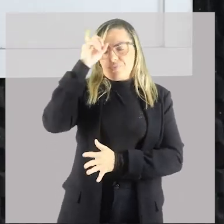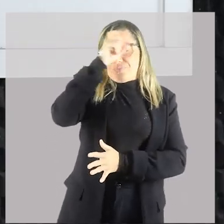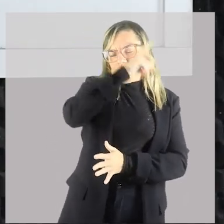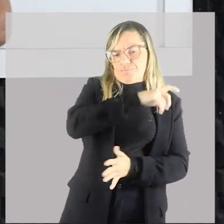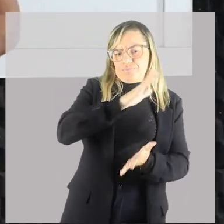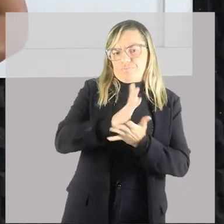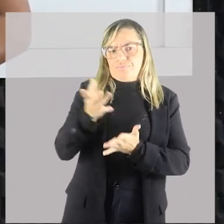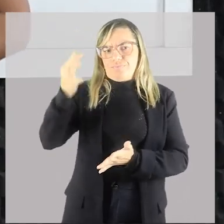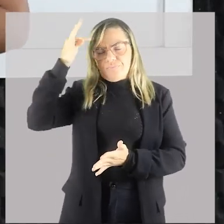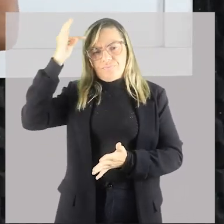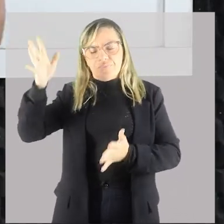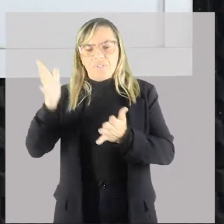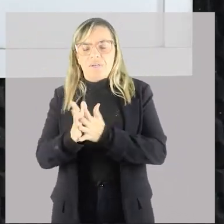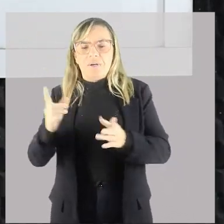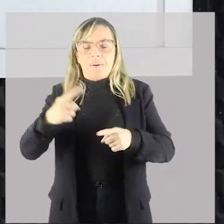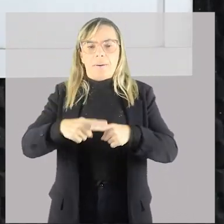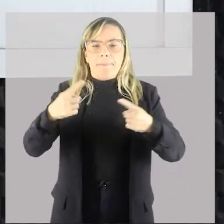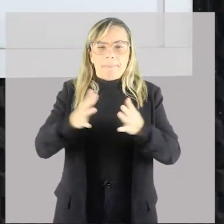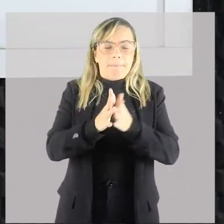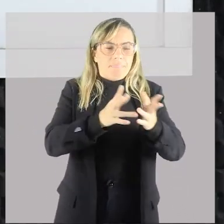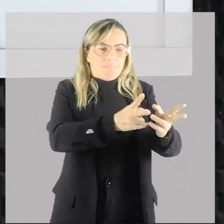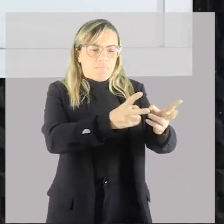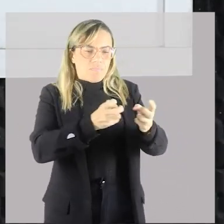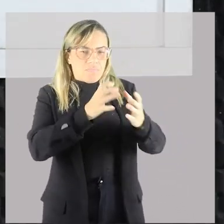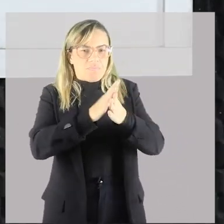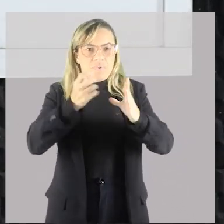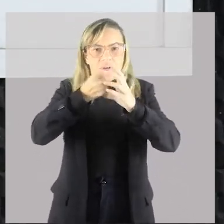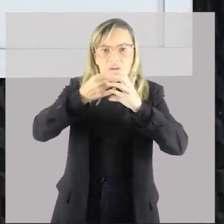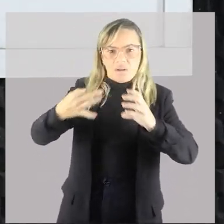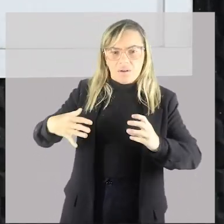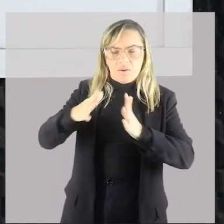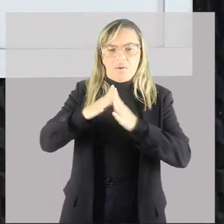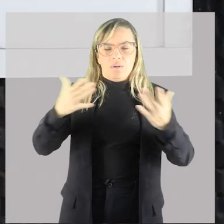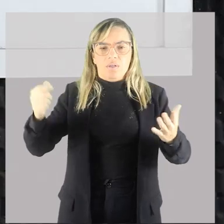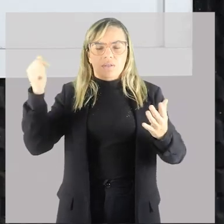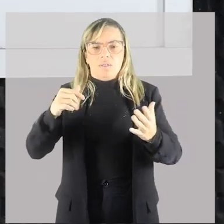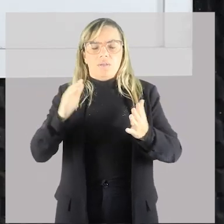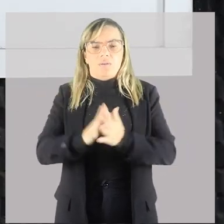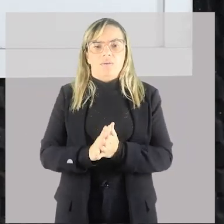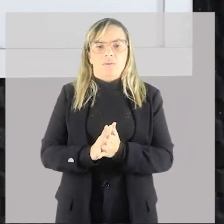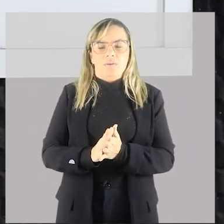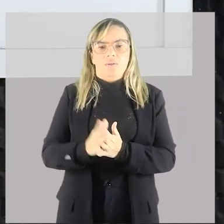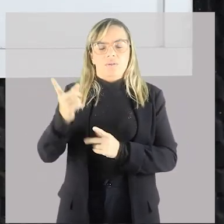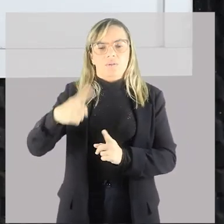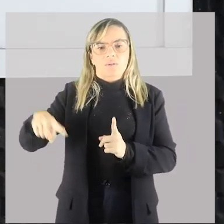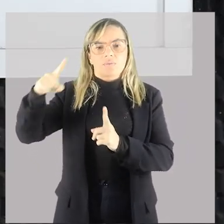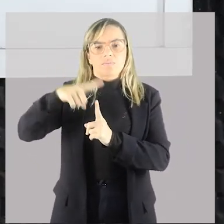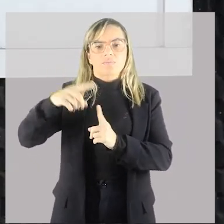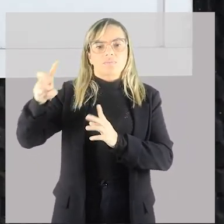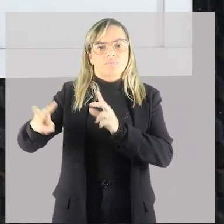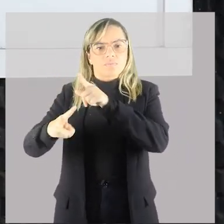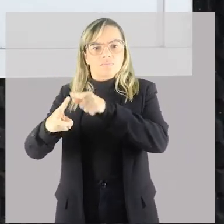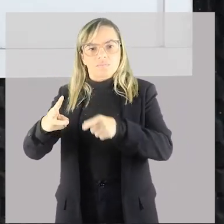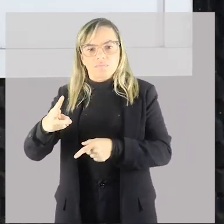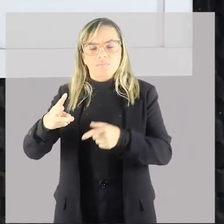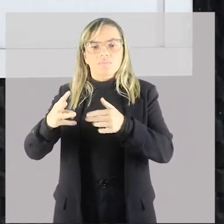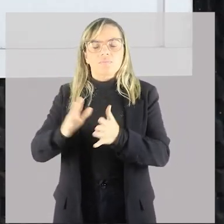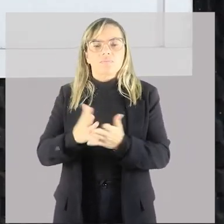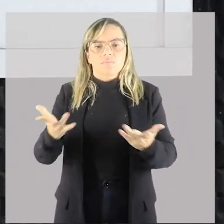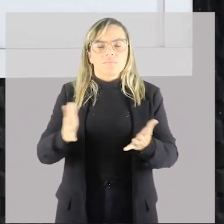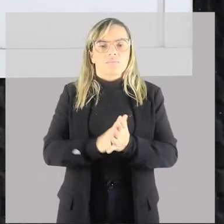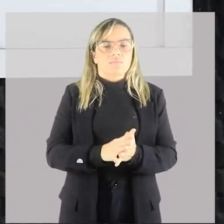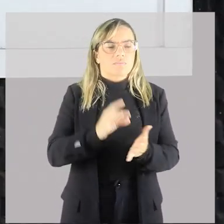ser até que a questão traga, né? Mas você tem que perceber a característica, né? Então, uma dessas é esse fato de você ter quantidades iguais